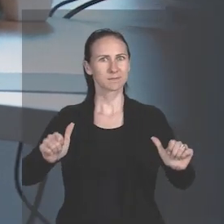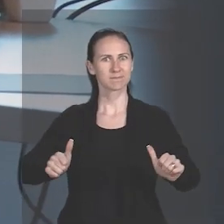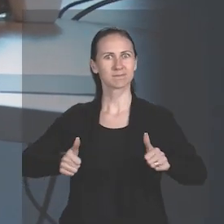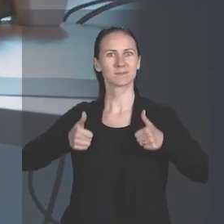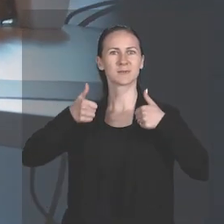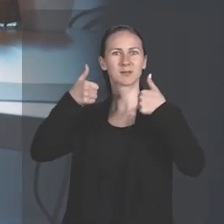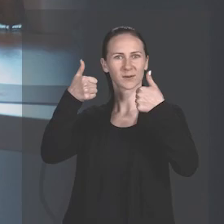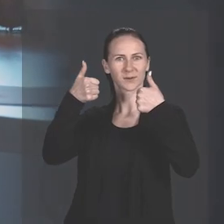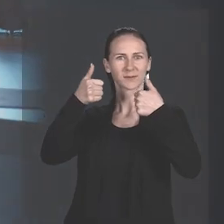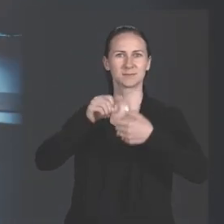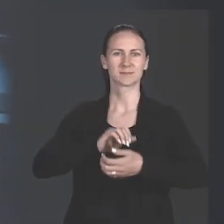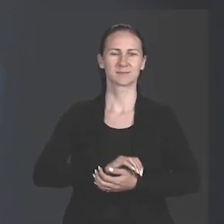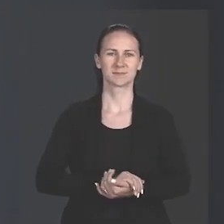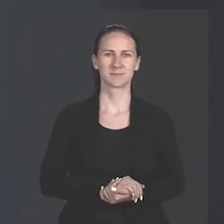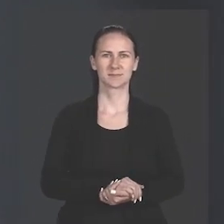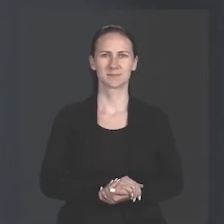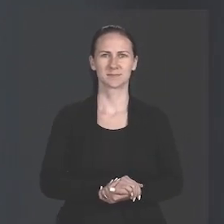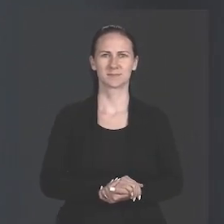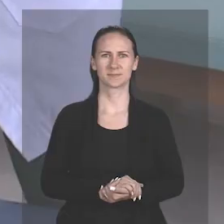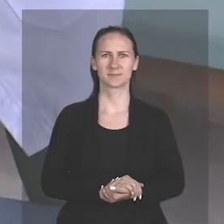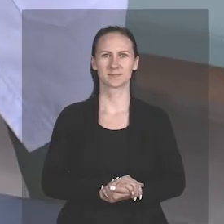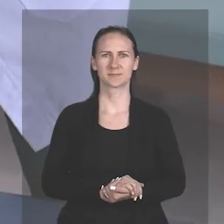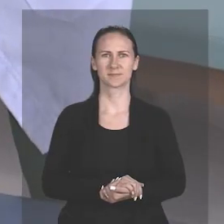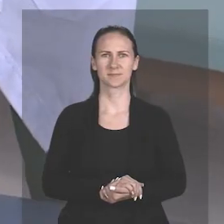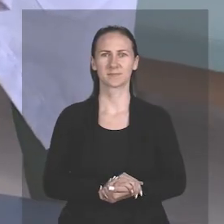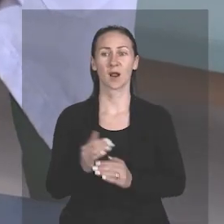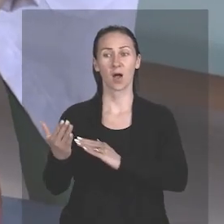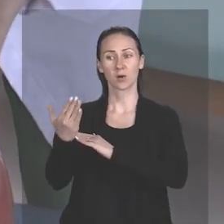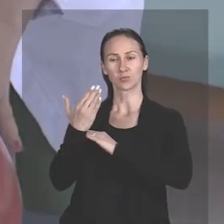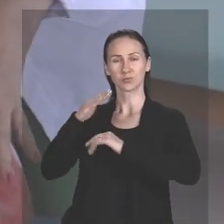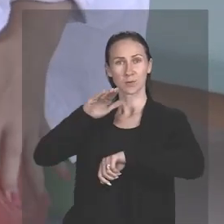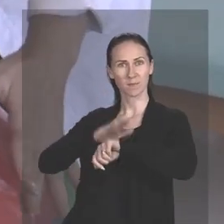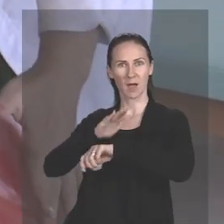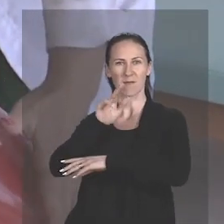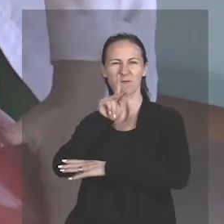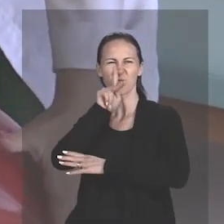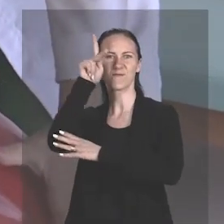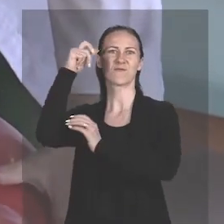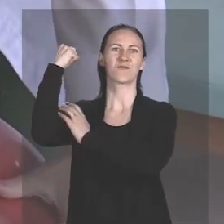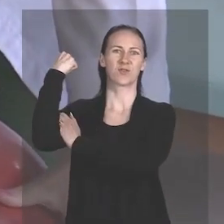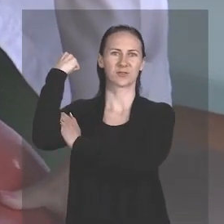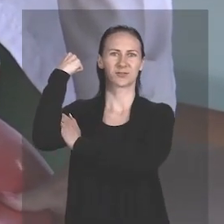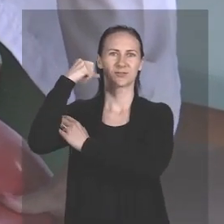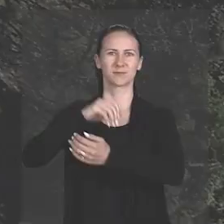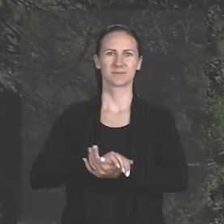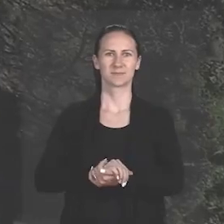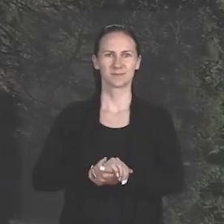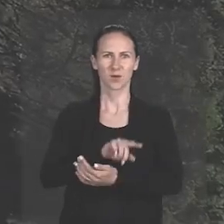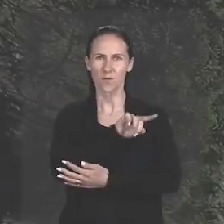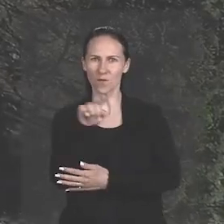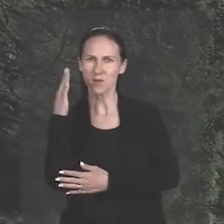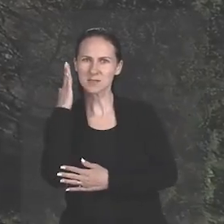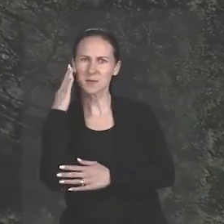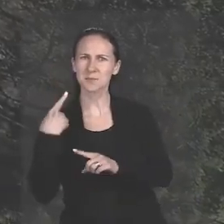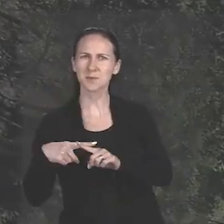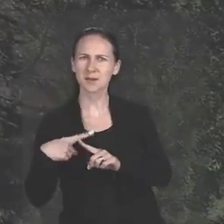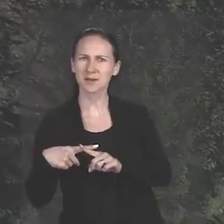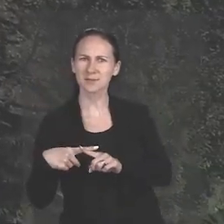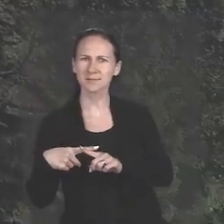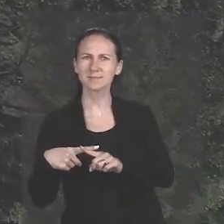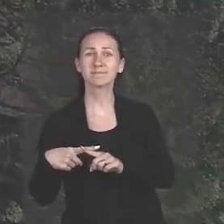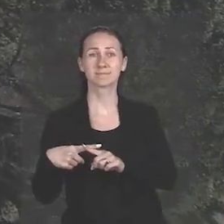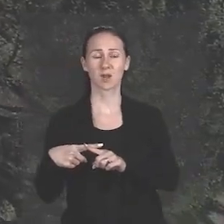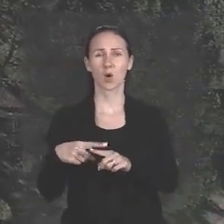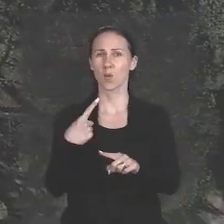Nos motiva a ser melhores. Nos torna mais fortes. E sabe por